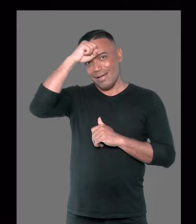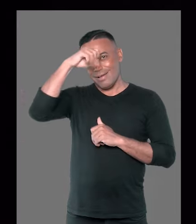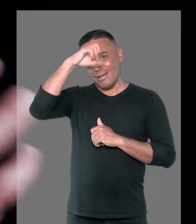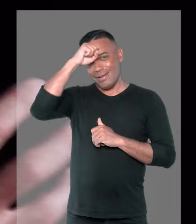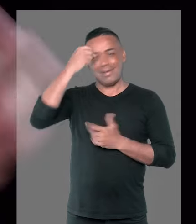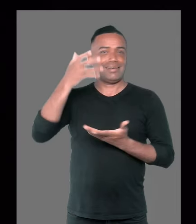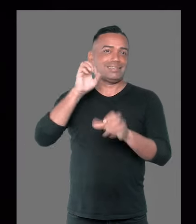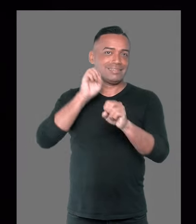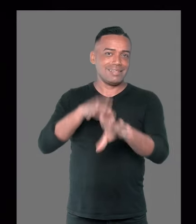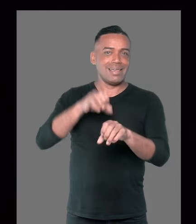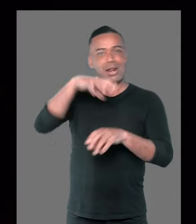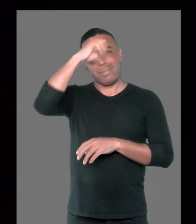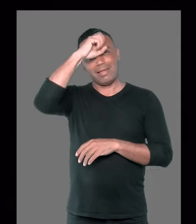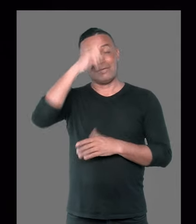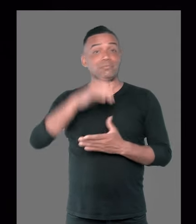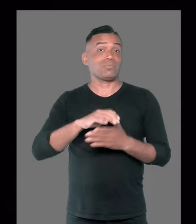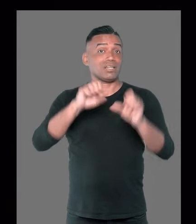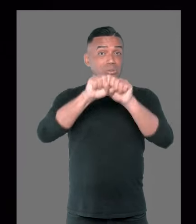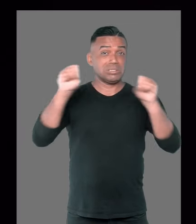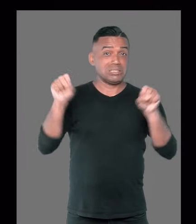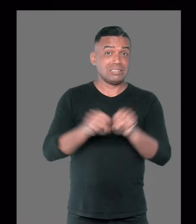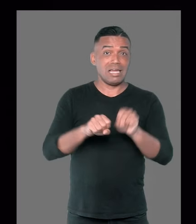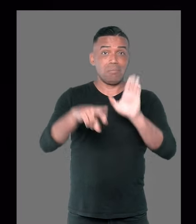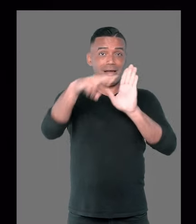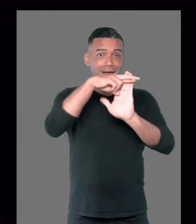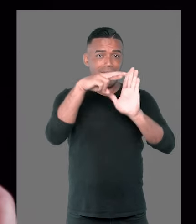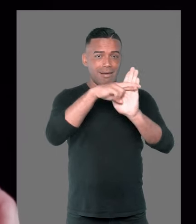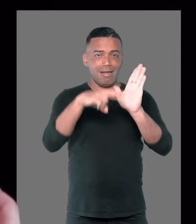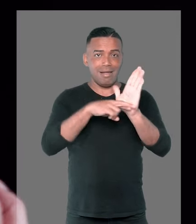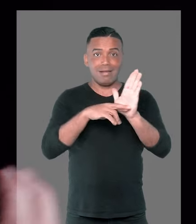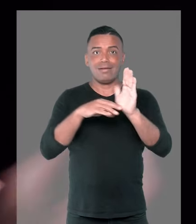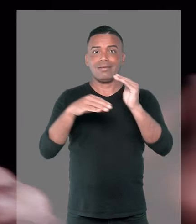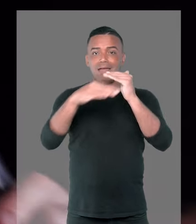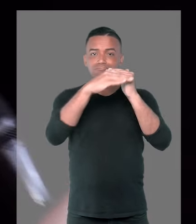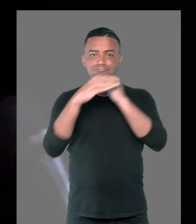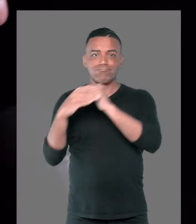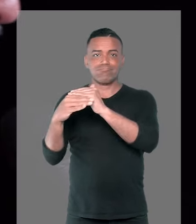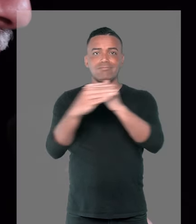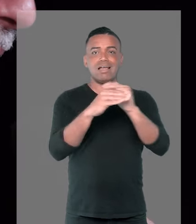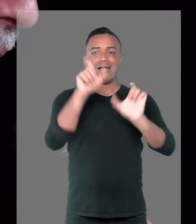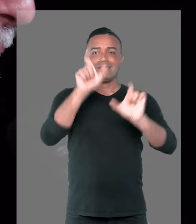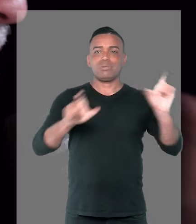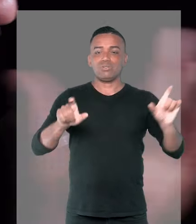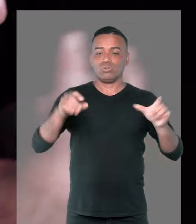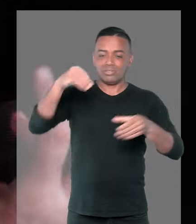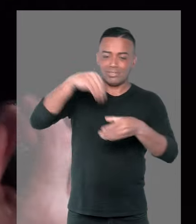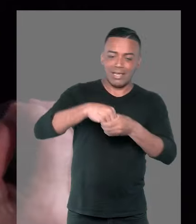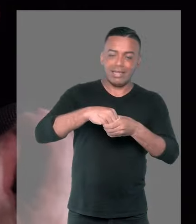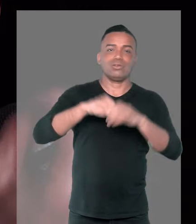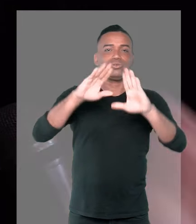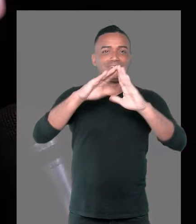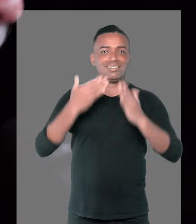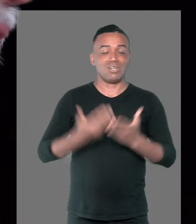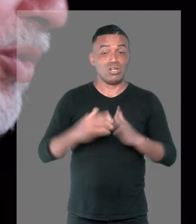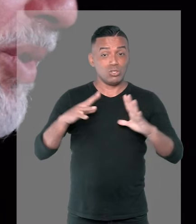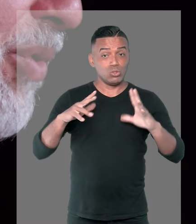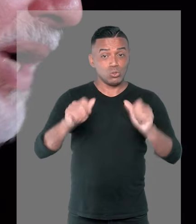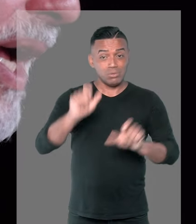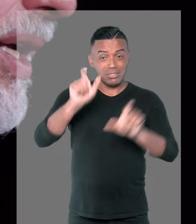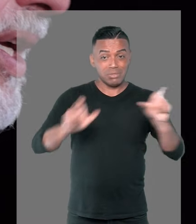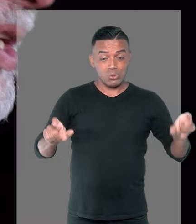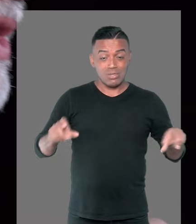independentemente do que acha o sistema regulatório que quer sincronizar as pessoas na sala de aula ou seja todo mundo ao mesmo